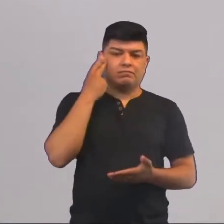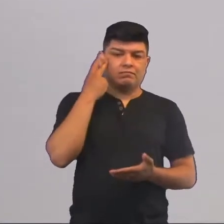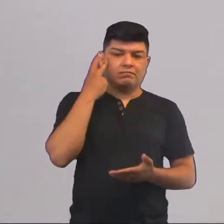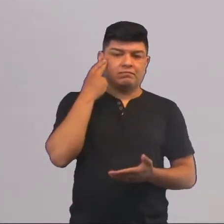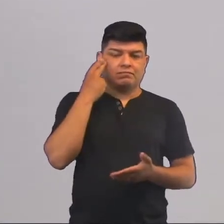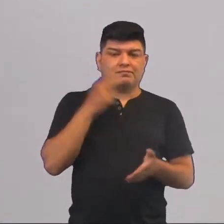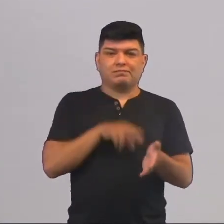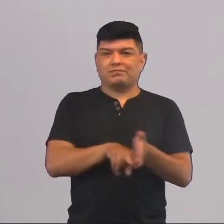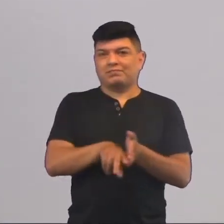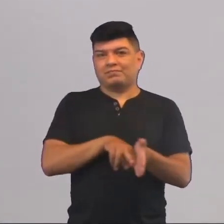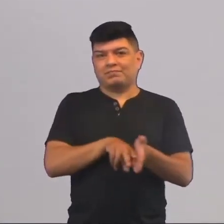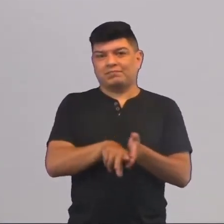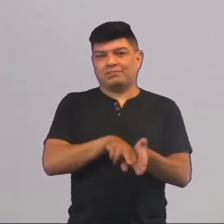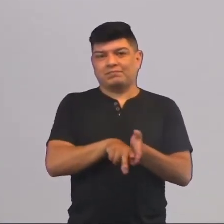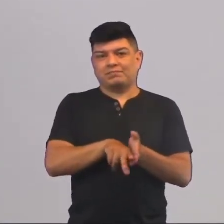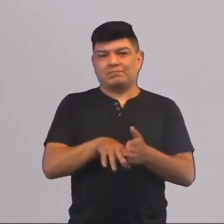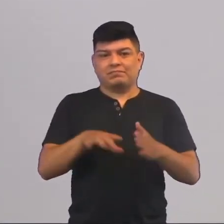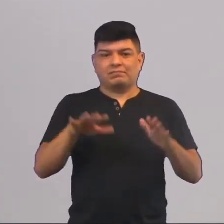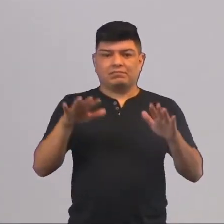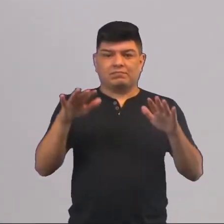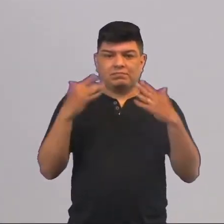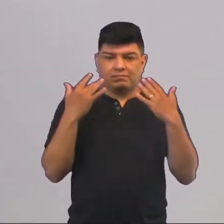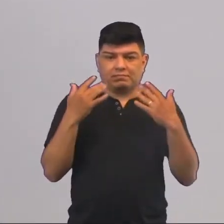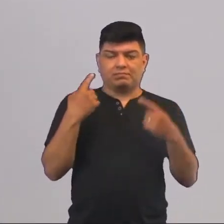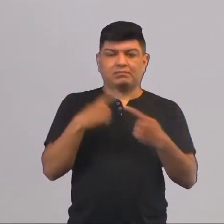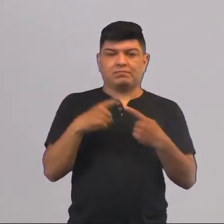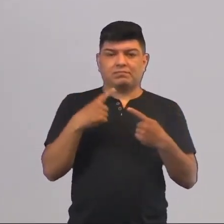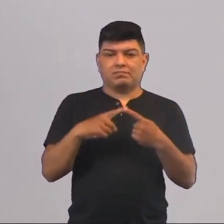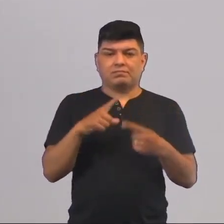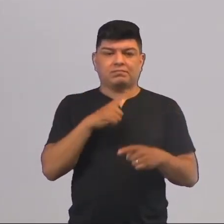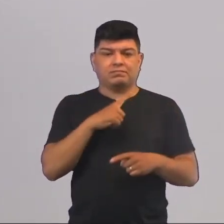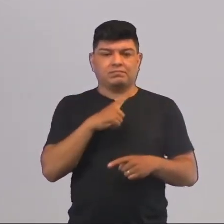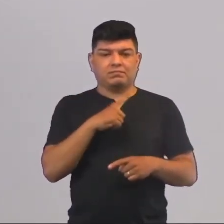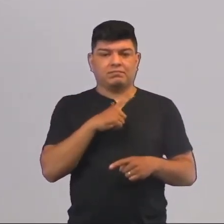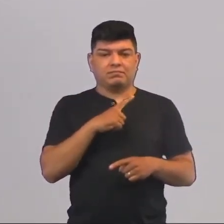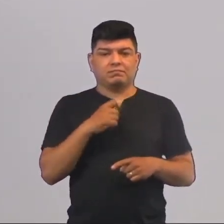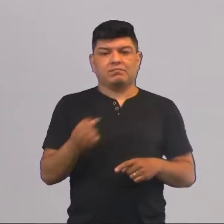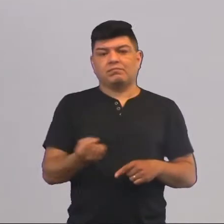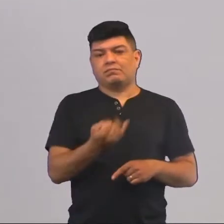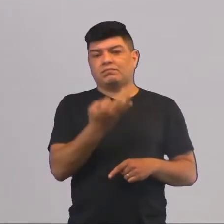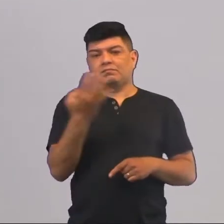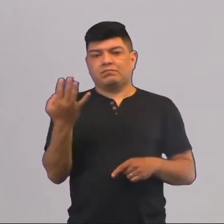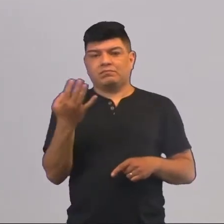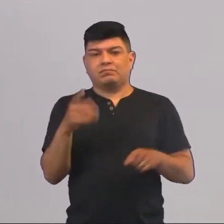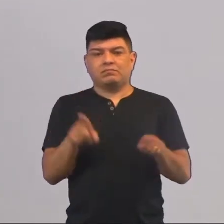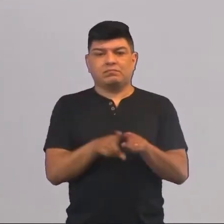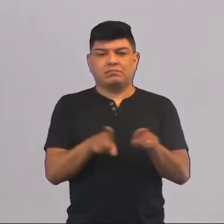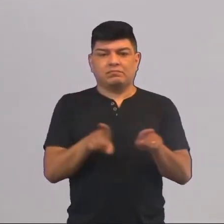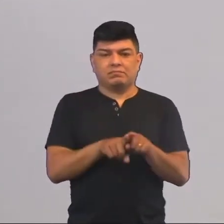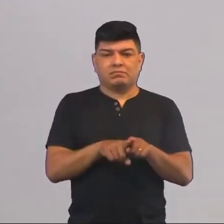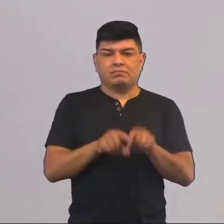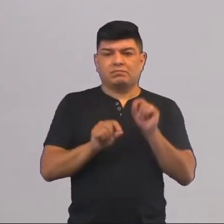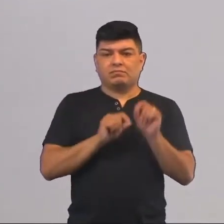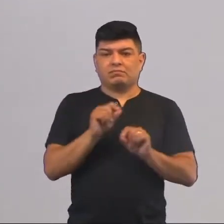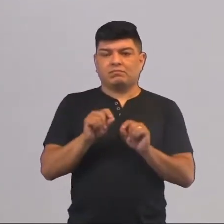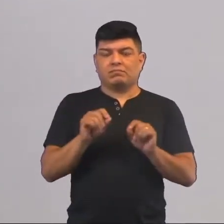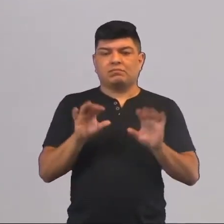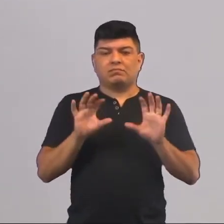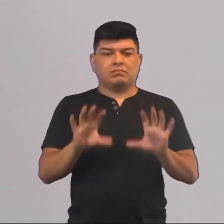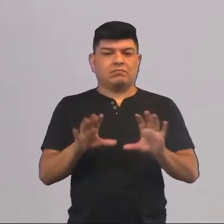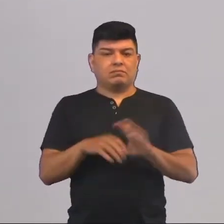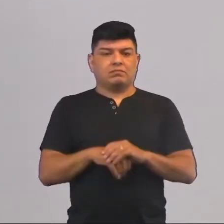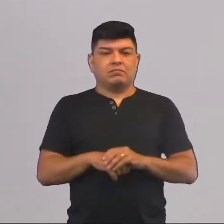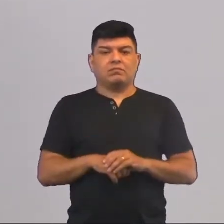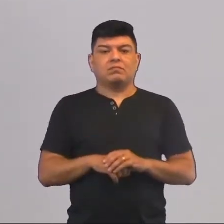e biológicos e isso chama muita atenção. Nós temos aí uma grande quantidade também de espécies endêmicas, ou